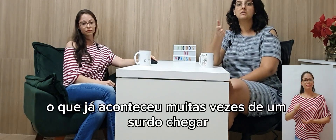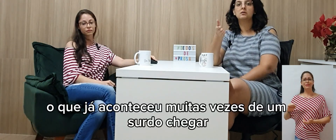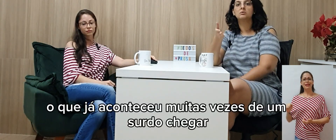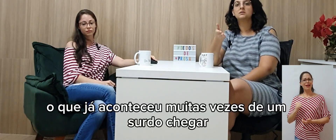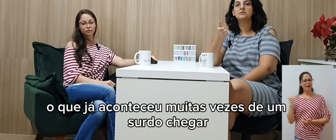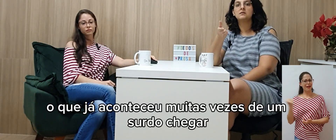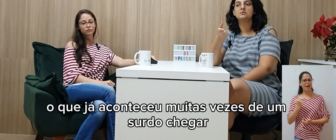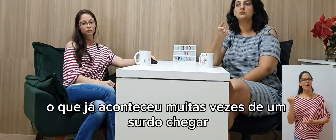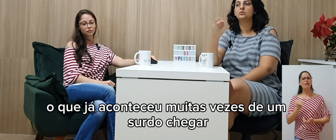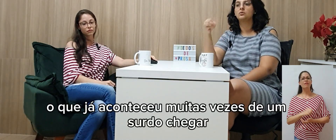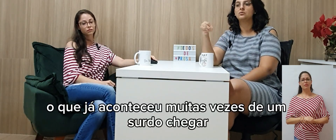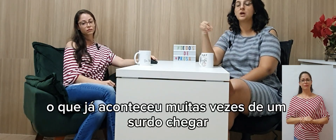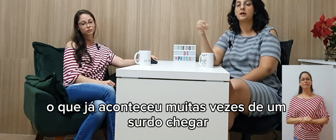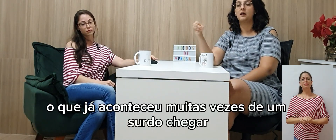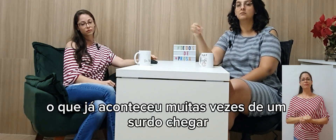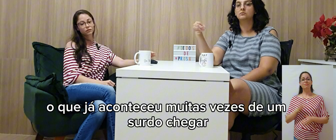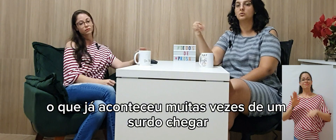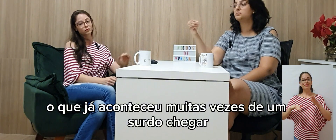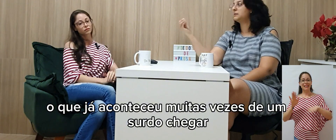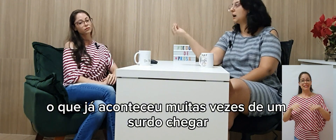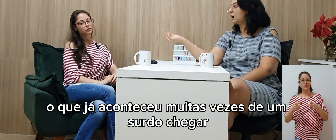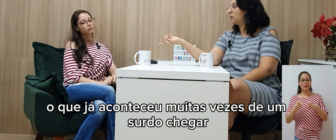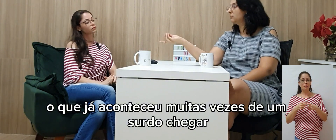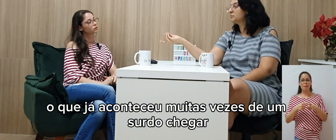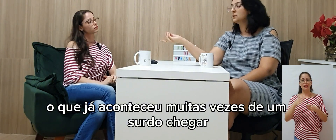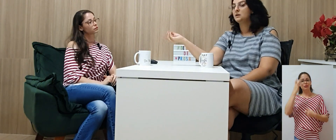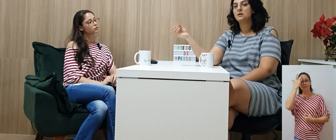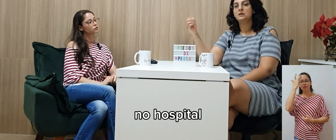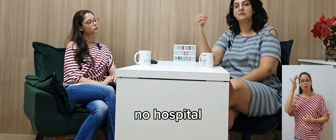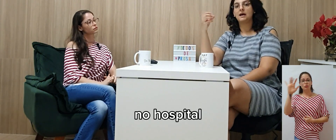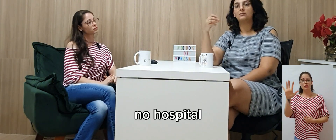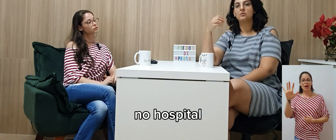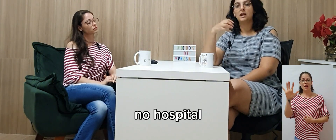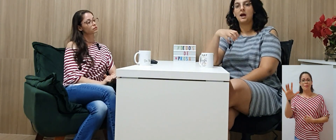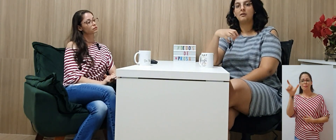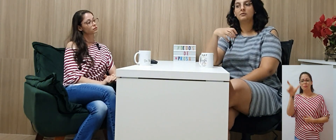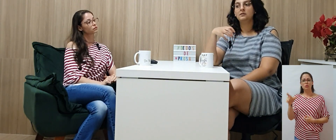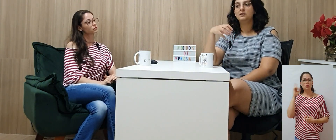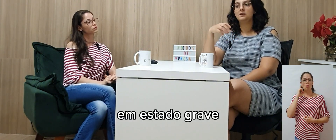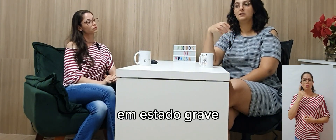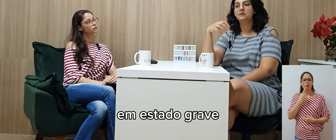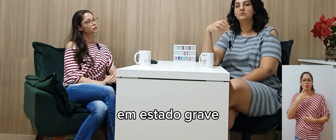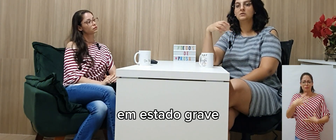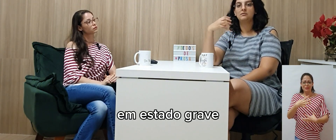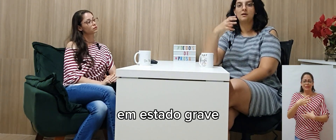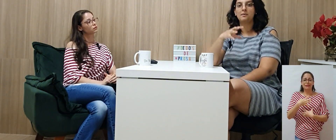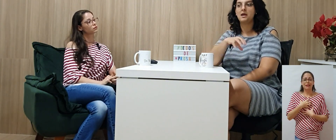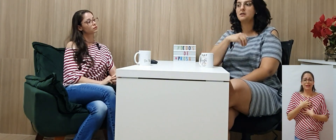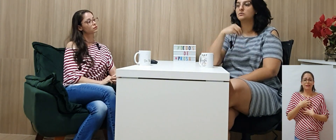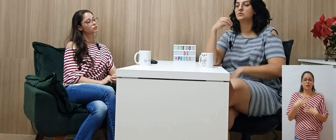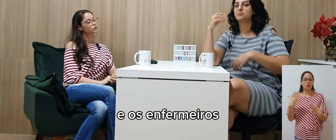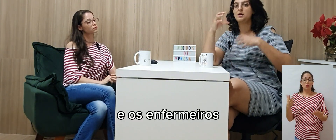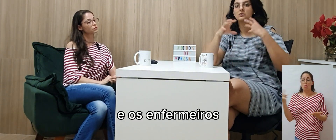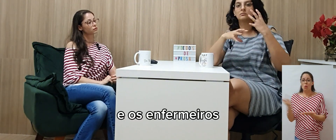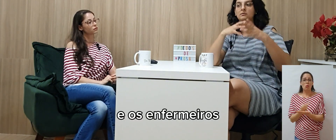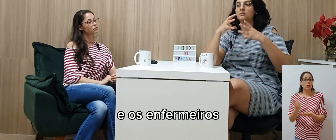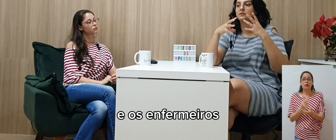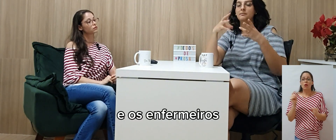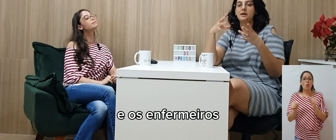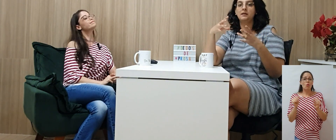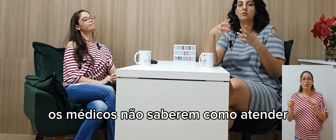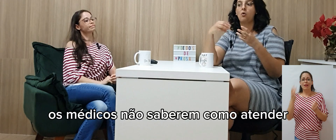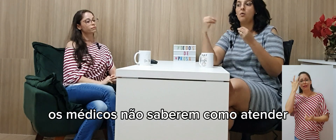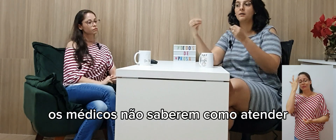já aconteceu muitas vezes, de um surdo chegar no hospital em estado grave e os enfermeiros, os médicos